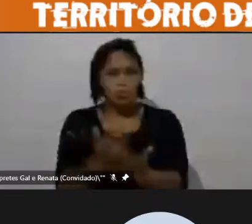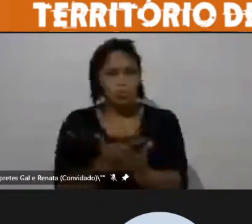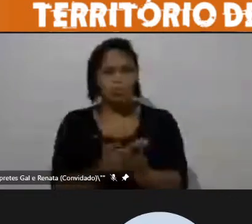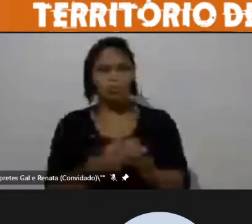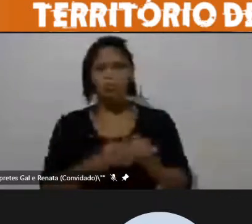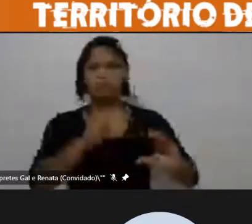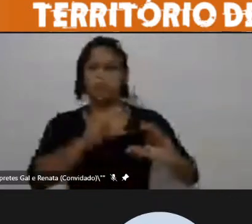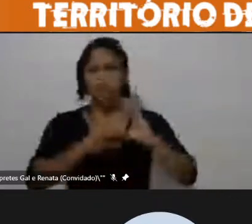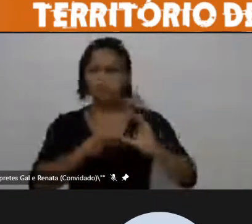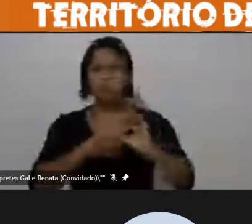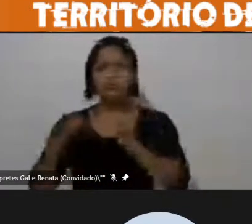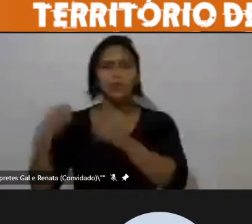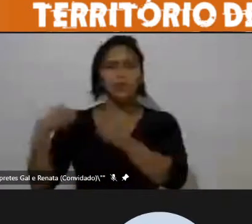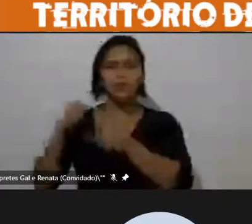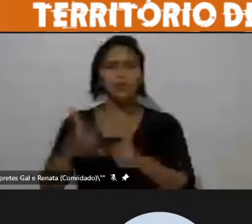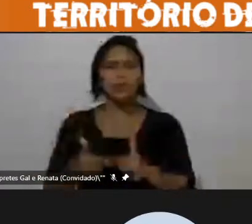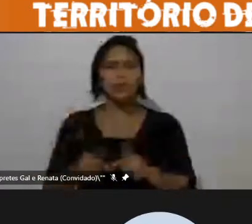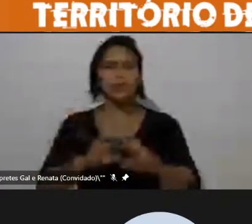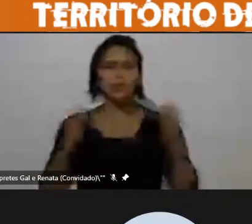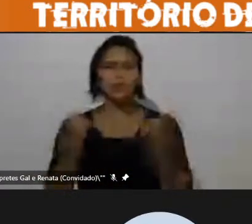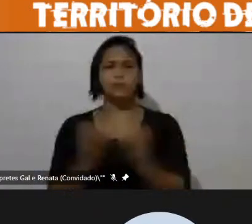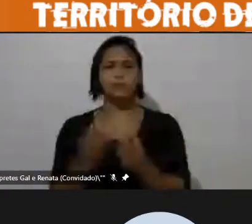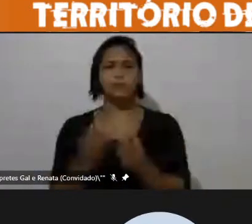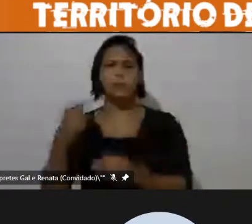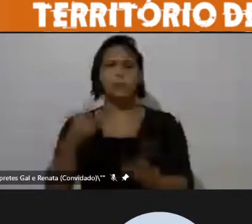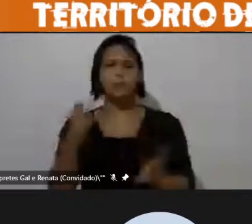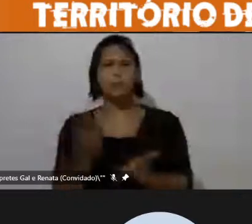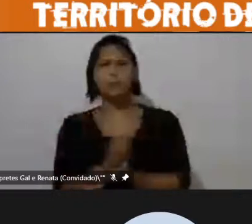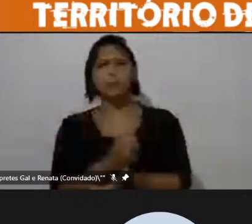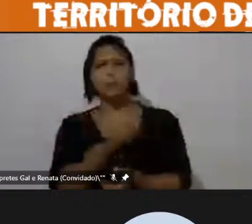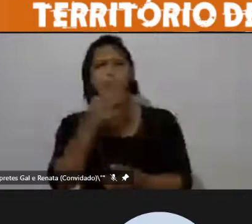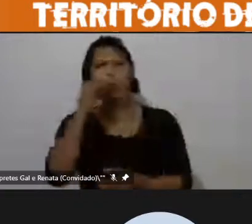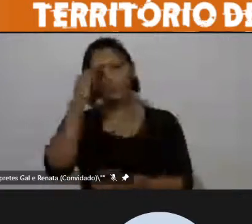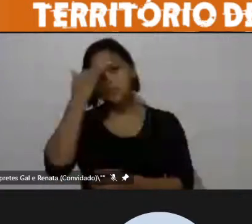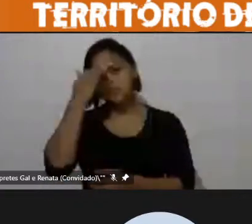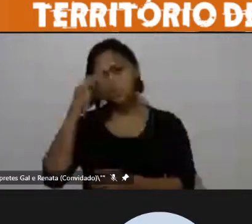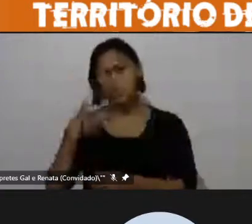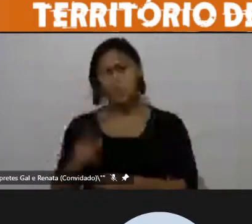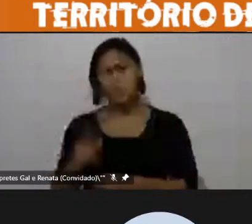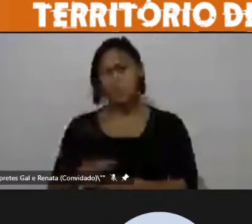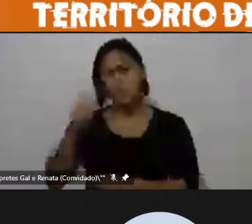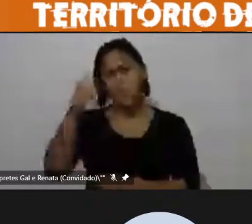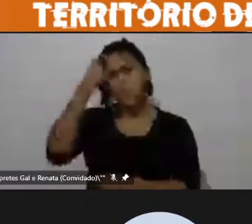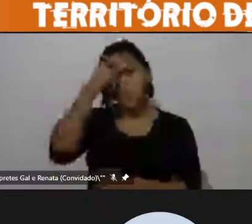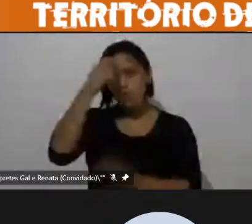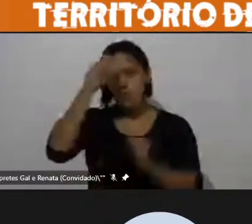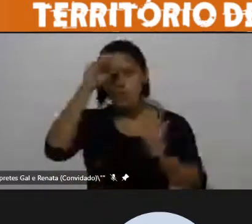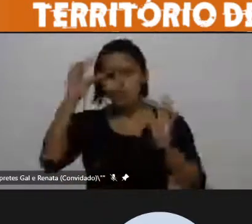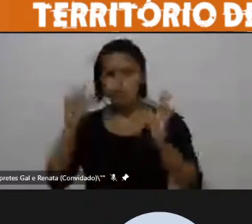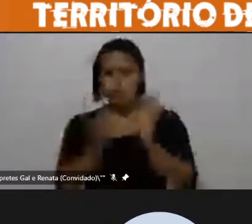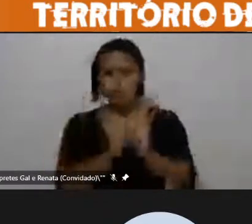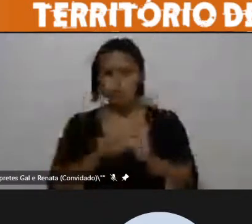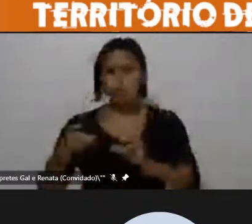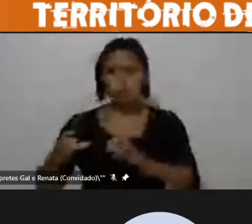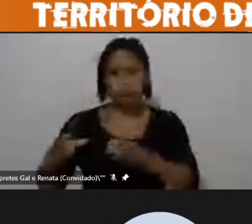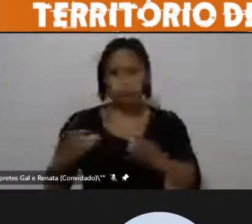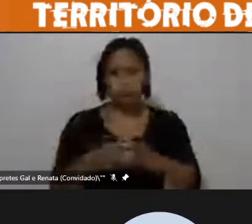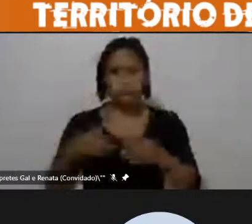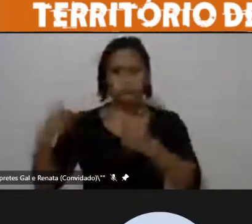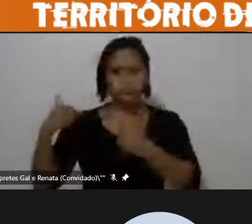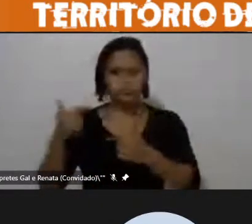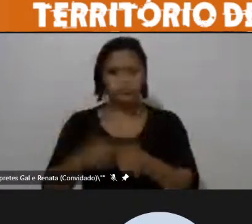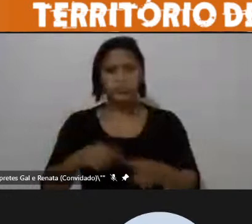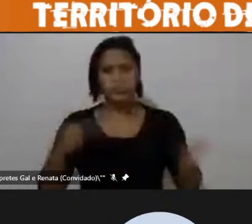comunidades tradicionais, como nós podemos compreender o conceito de comunidade tradicional quando nós aplicamos